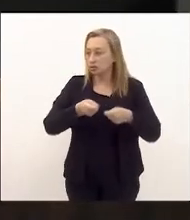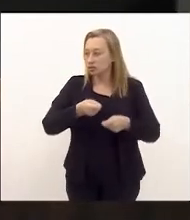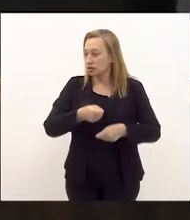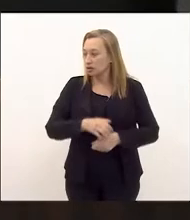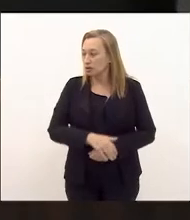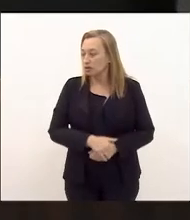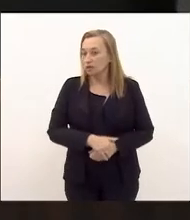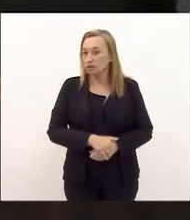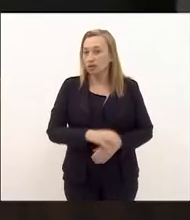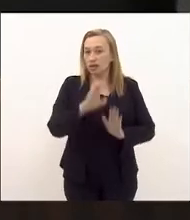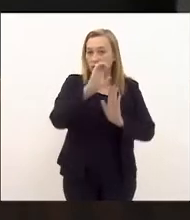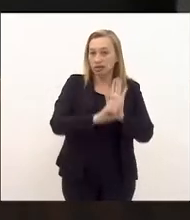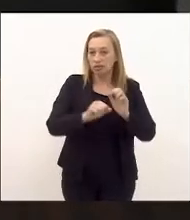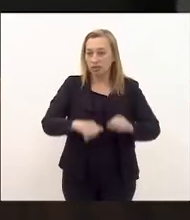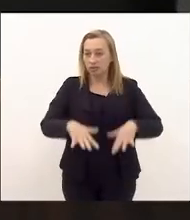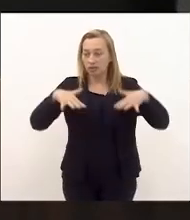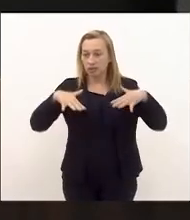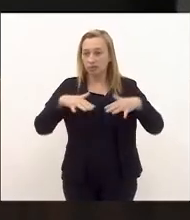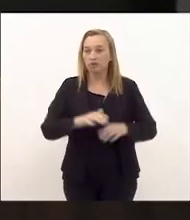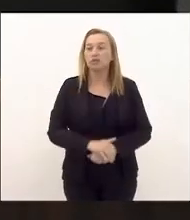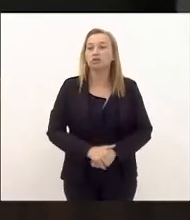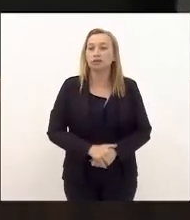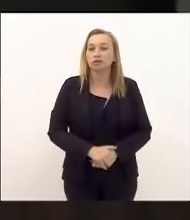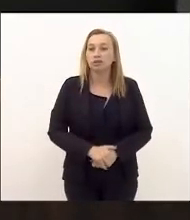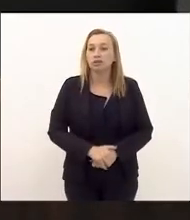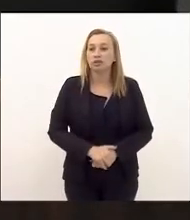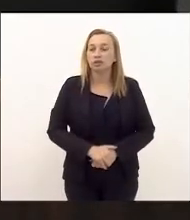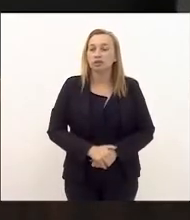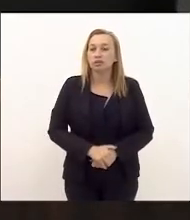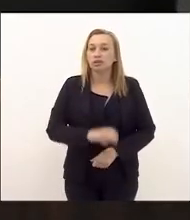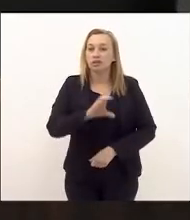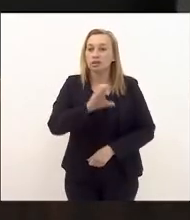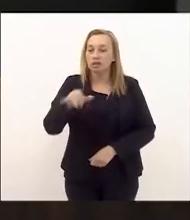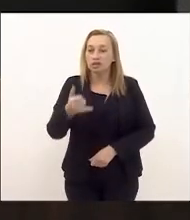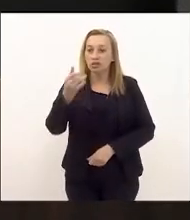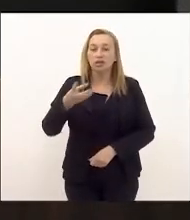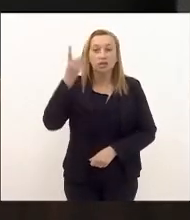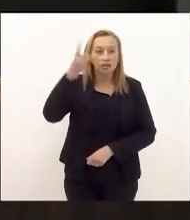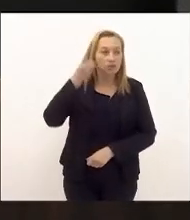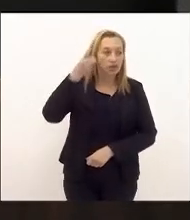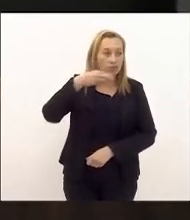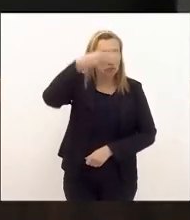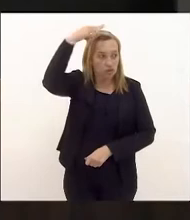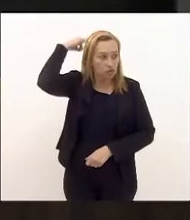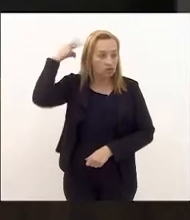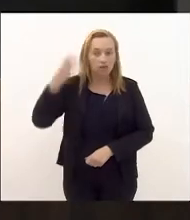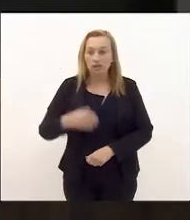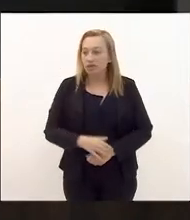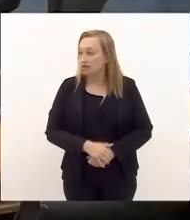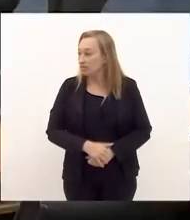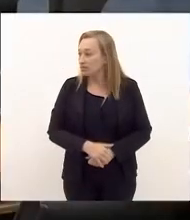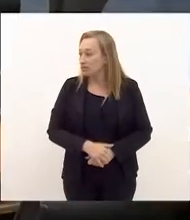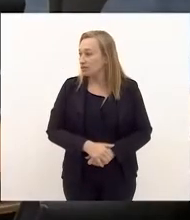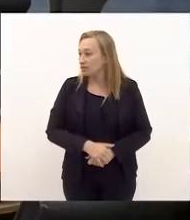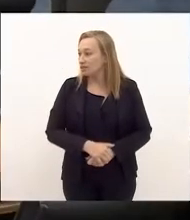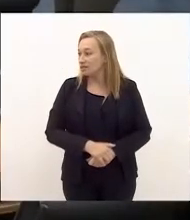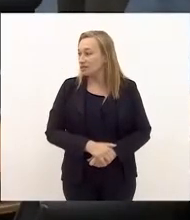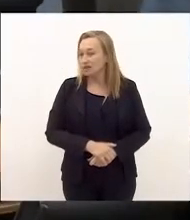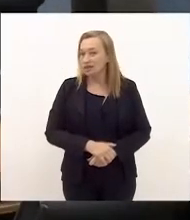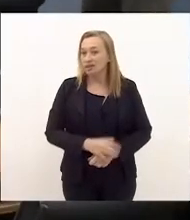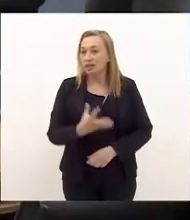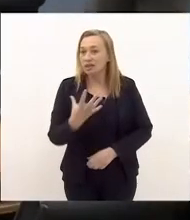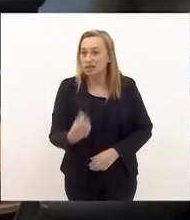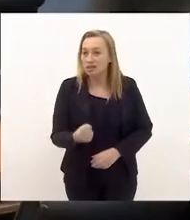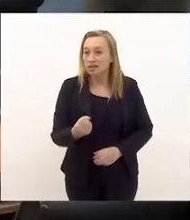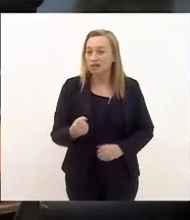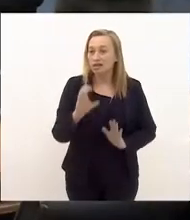Controle, às emendas de plenário. Para emitir parecer pela CCJ, deputado Márcio Pacheco. Senhor presidente, parecer é favorável